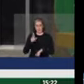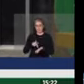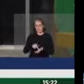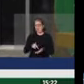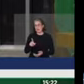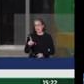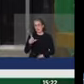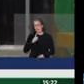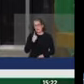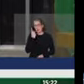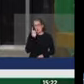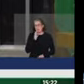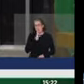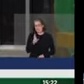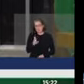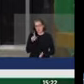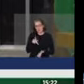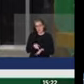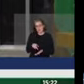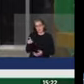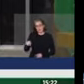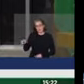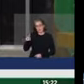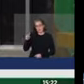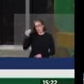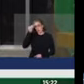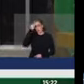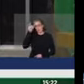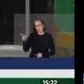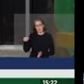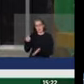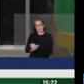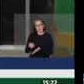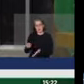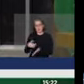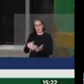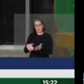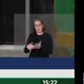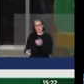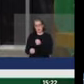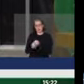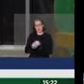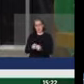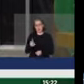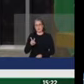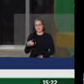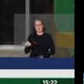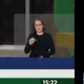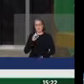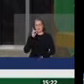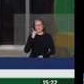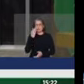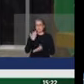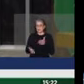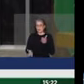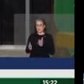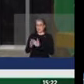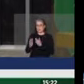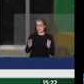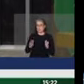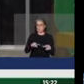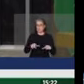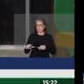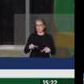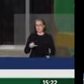só. Vocês patrocinaram aqueles atos. Vai ter deputado caçado aqui. Olha, eu